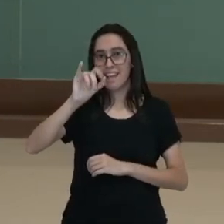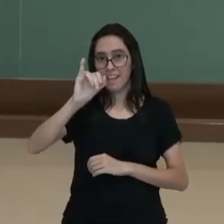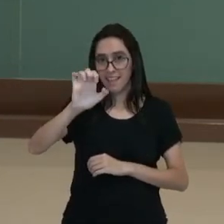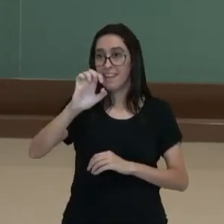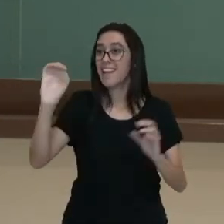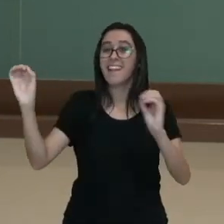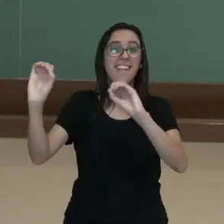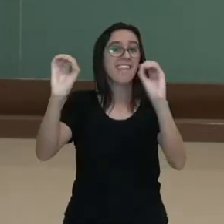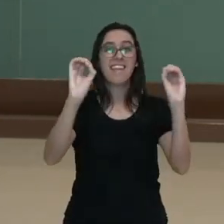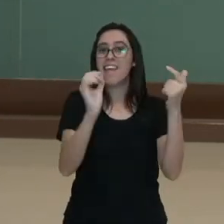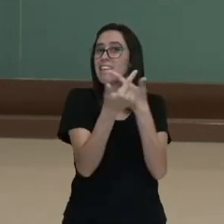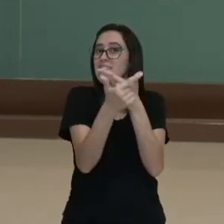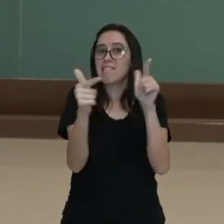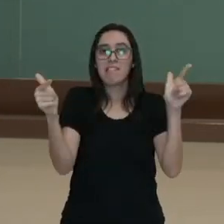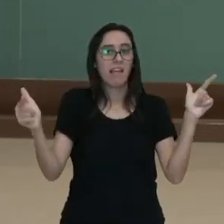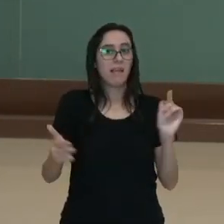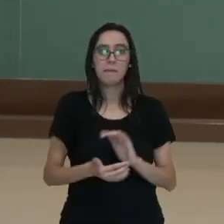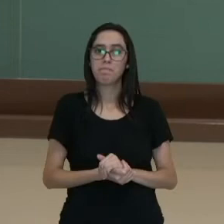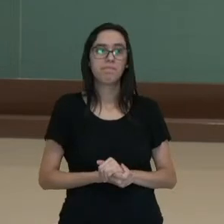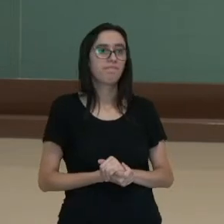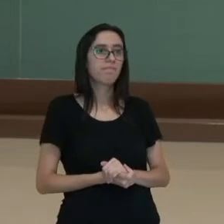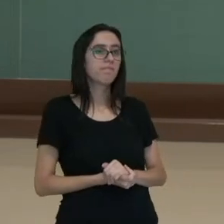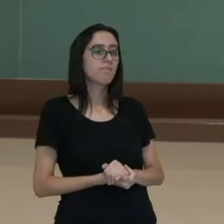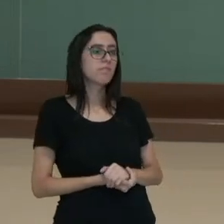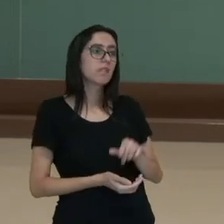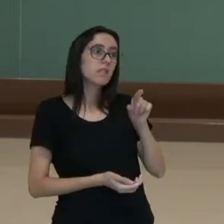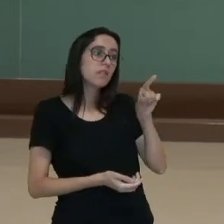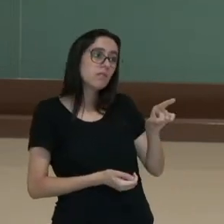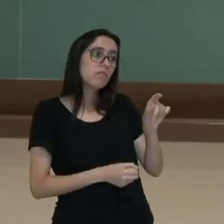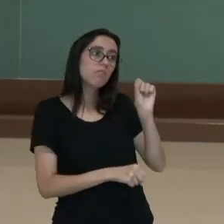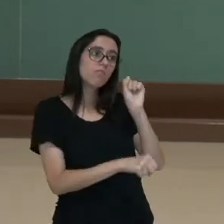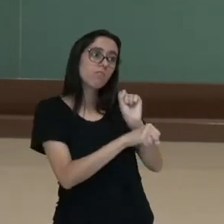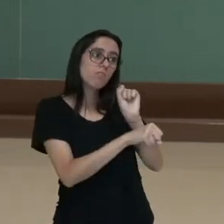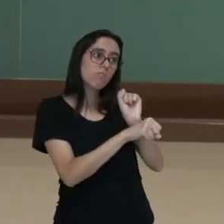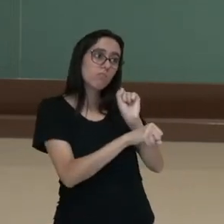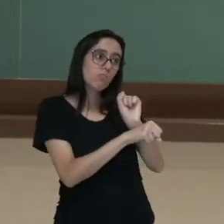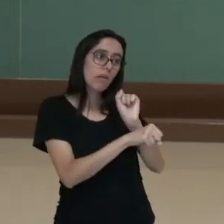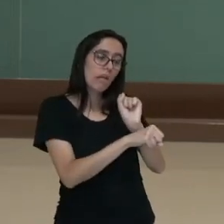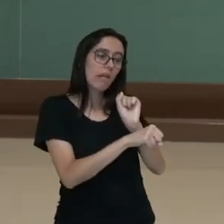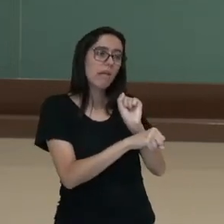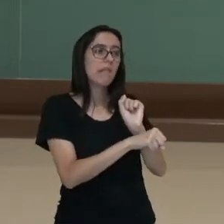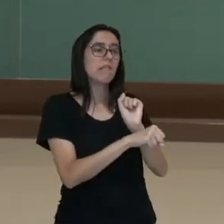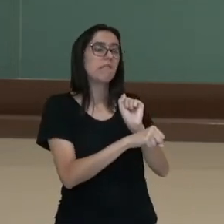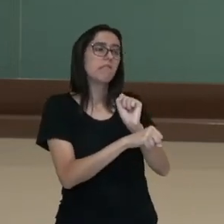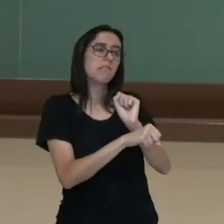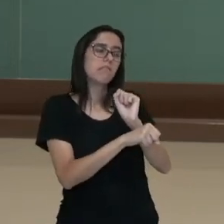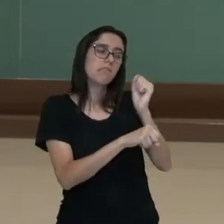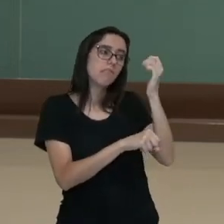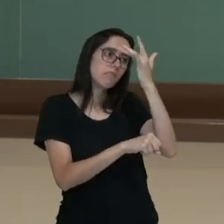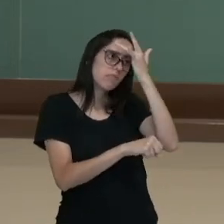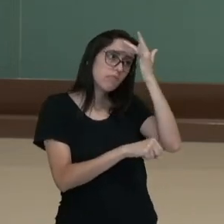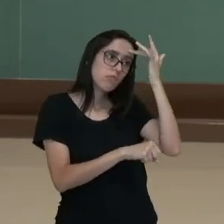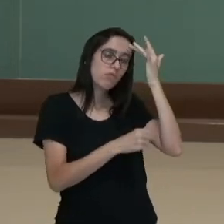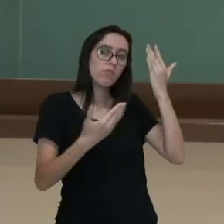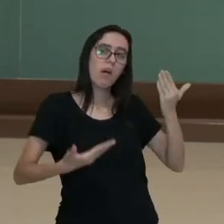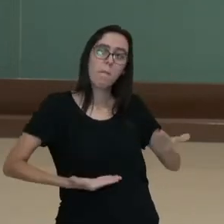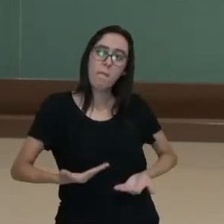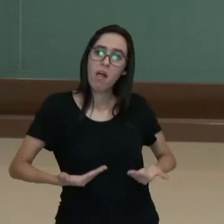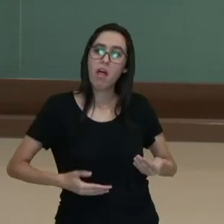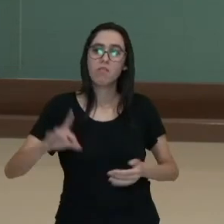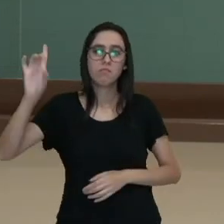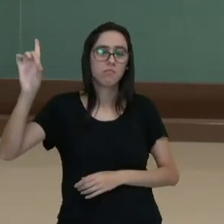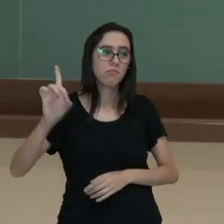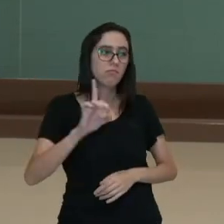tá? Se quer esperar, se queres, né? Espere até que